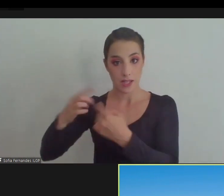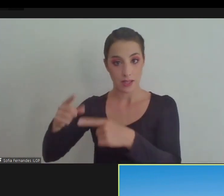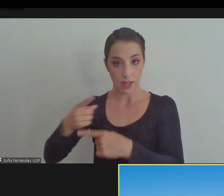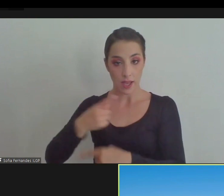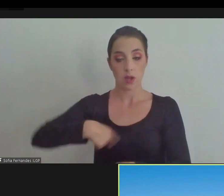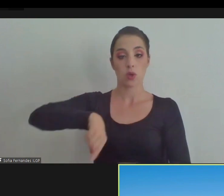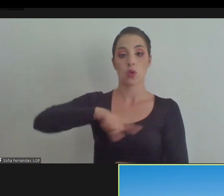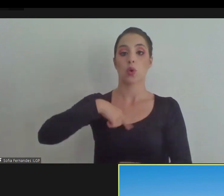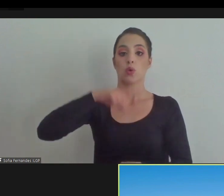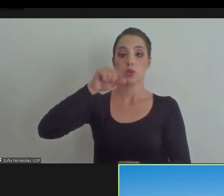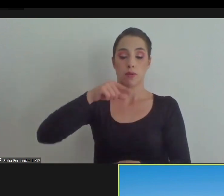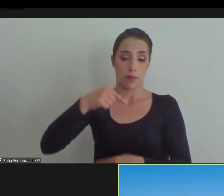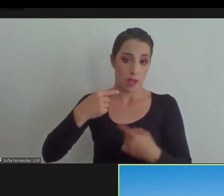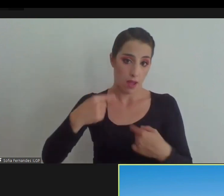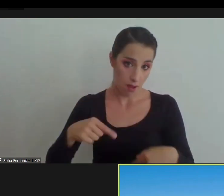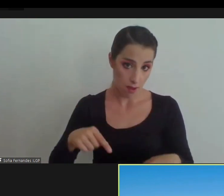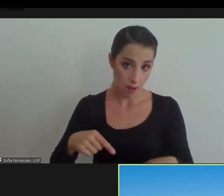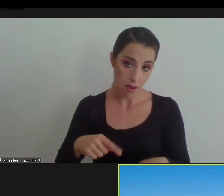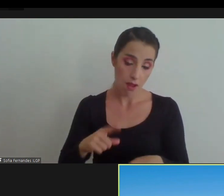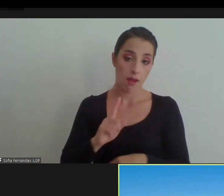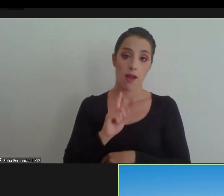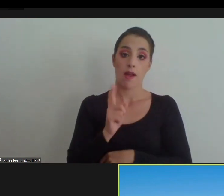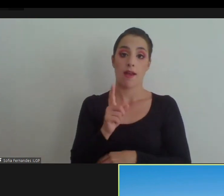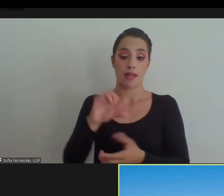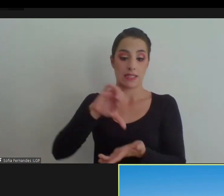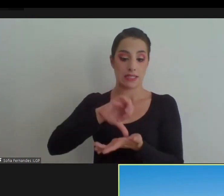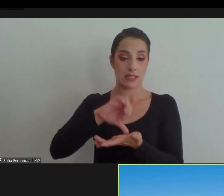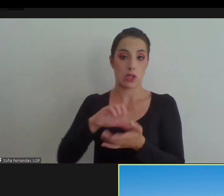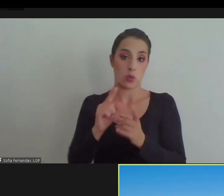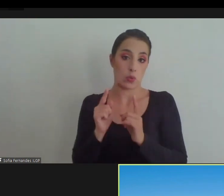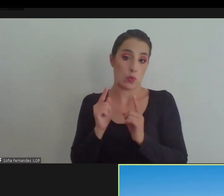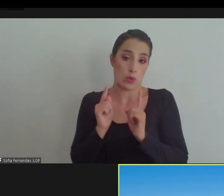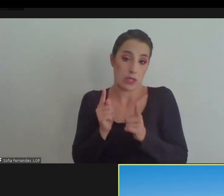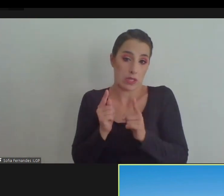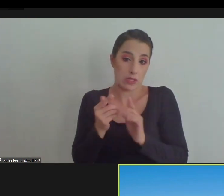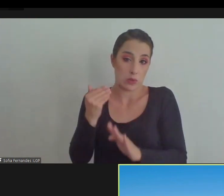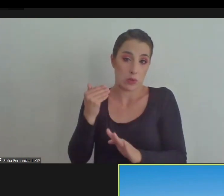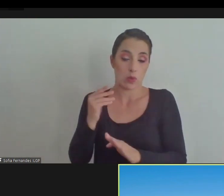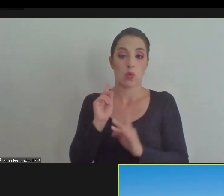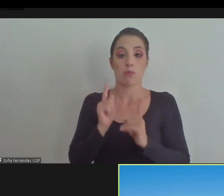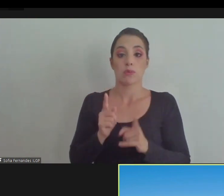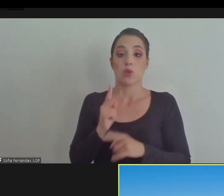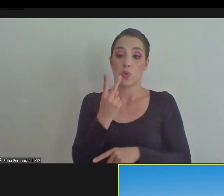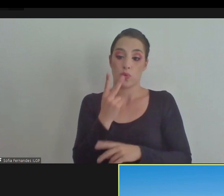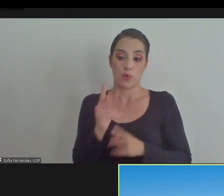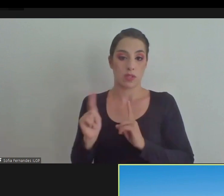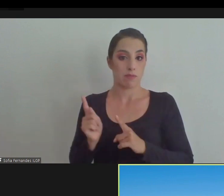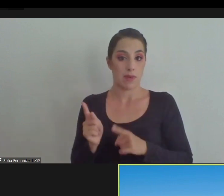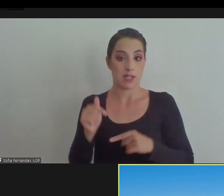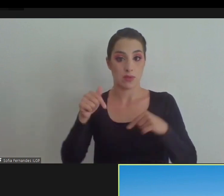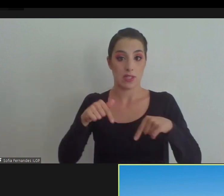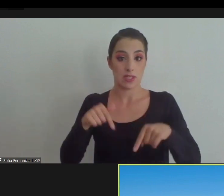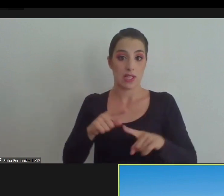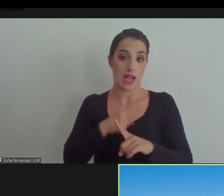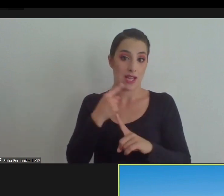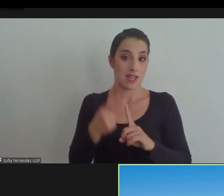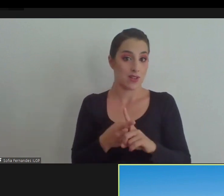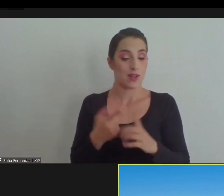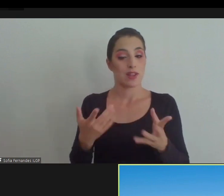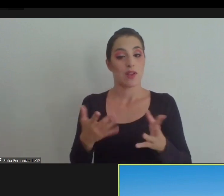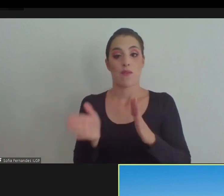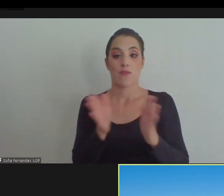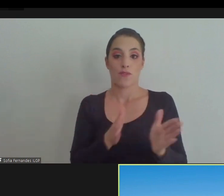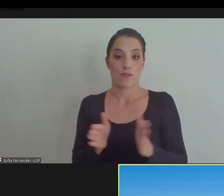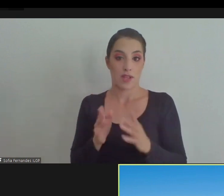É um centro muito jovem, foi lançado dia 2 de março deste ano, portanto estamos na fase ainda da